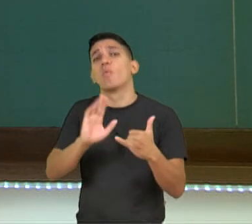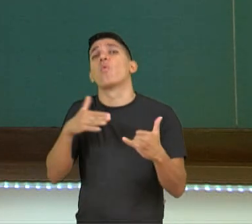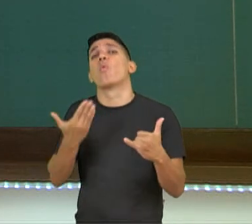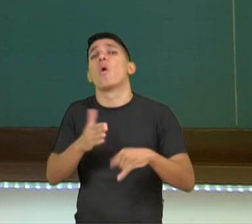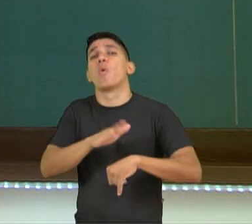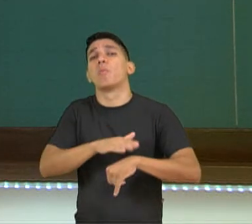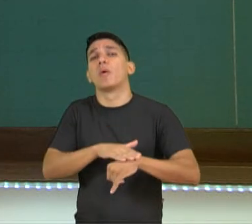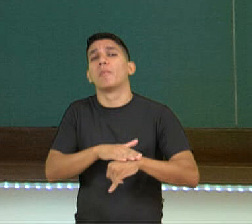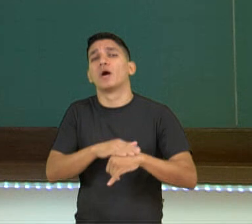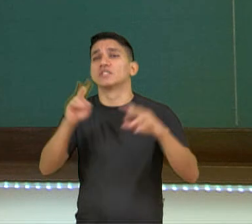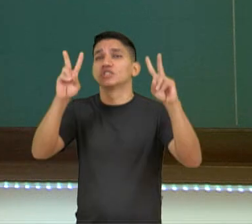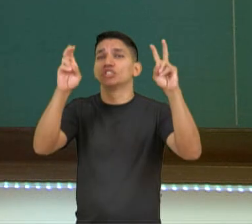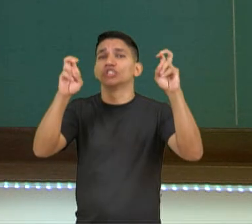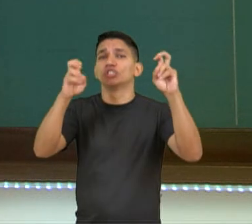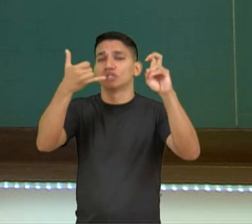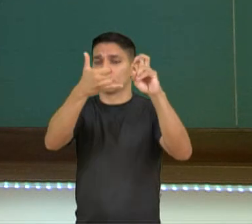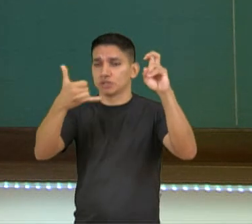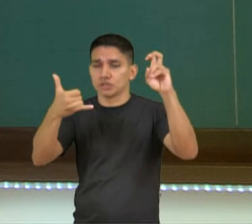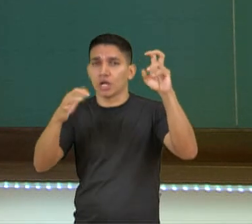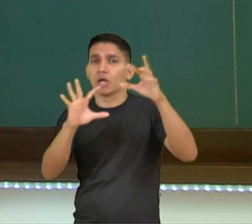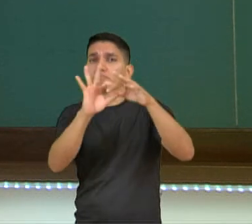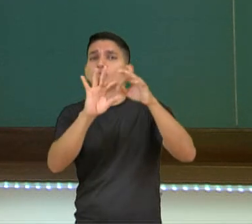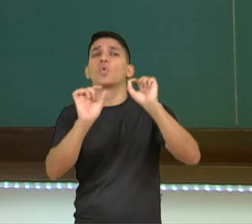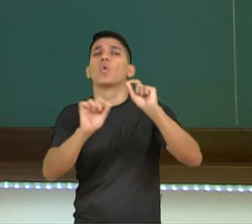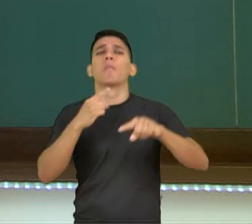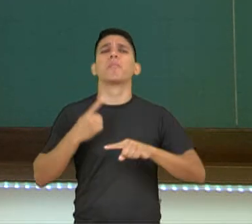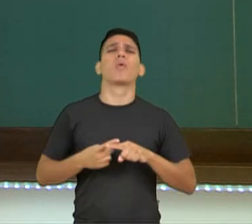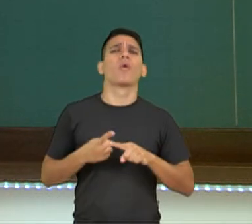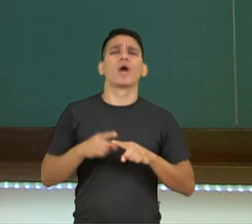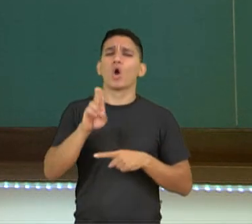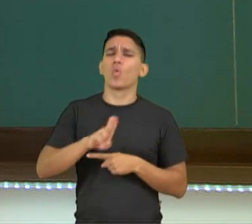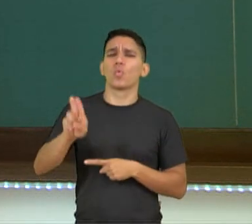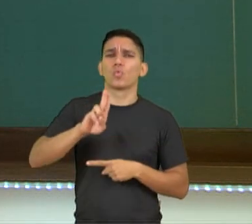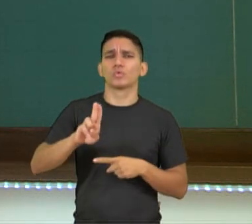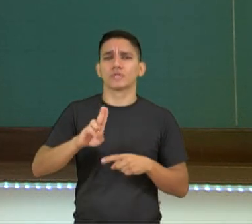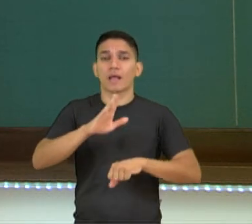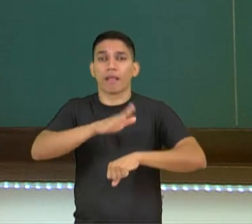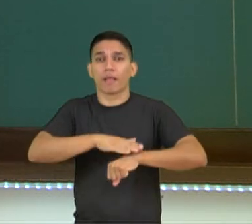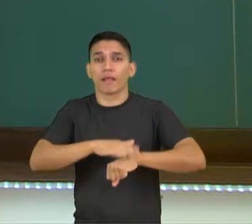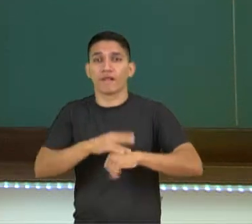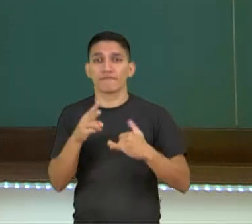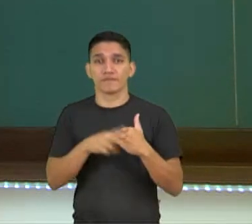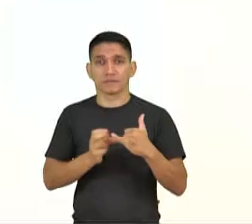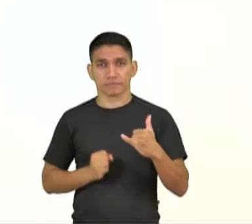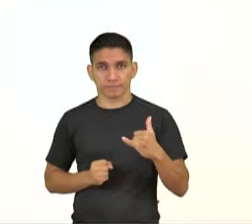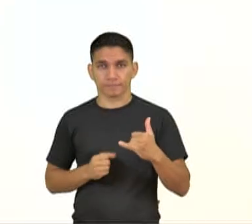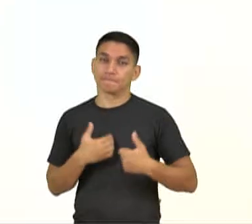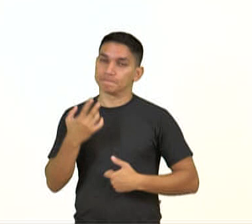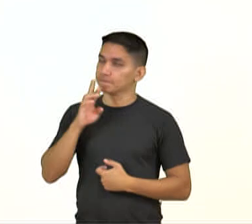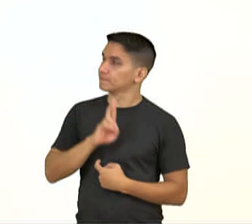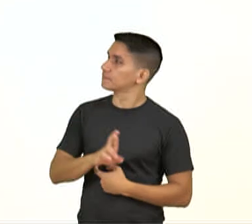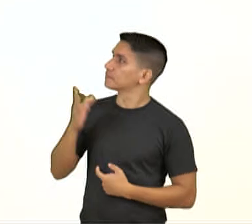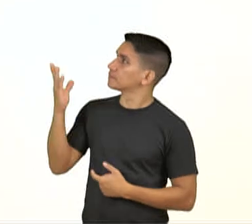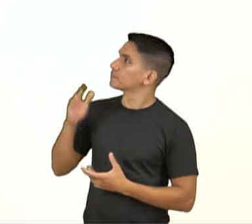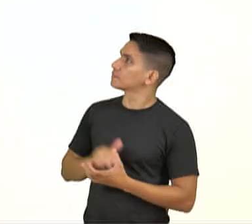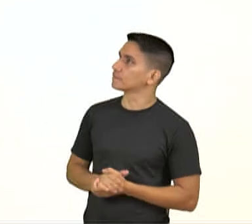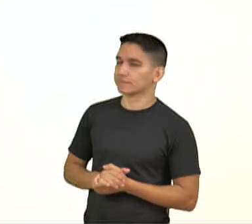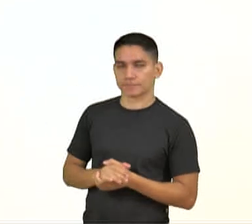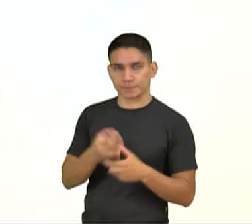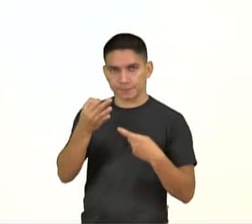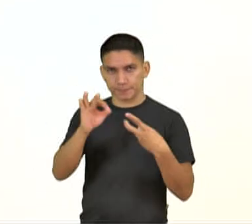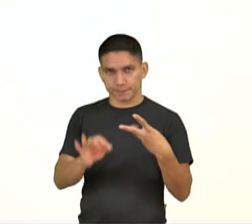título e no subtítulo? Por que é feito esse uso? Vamos ver a resposta. Então, a